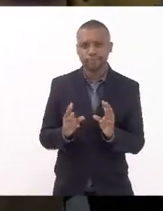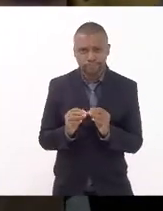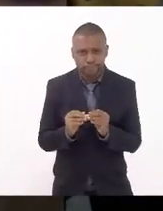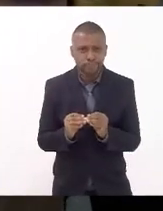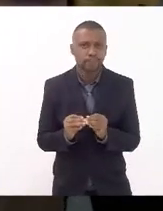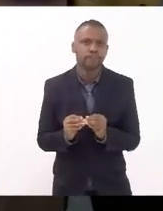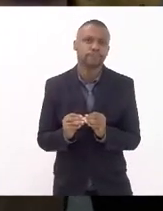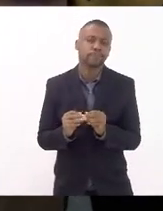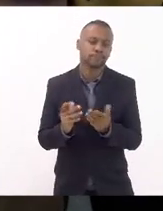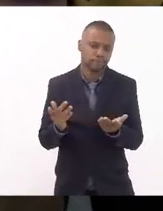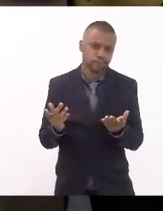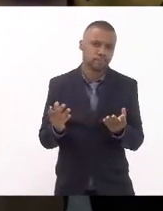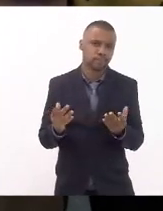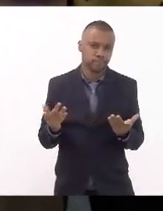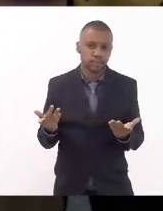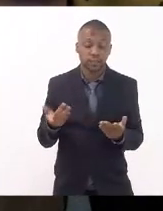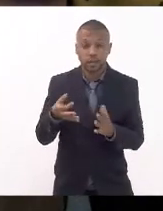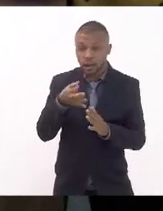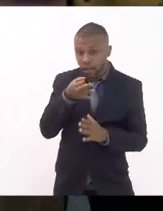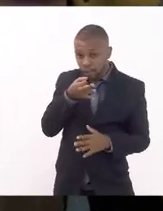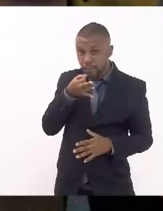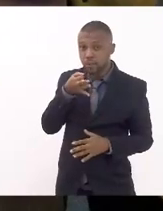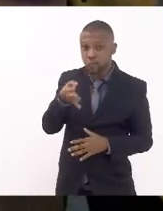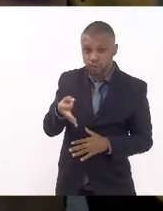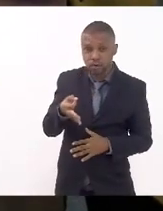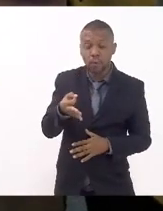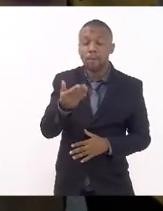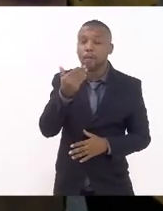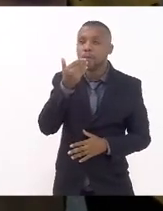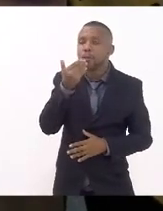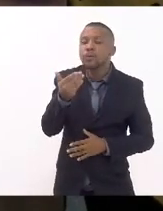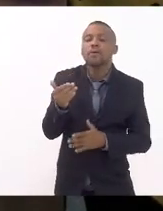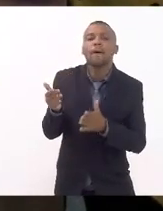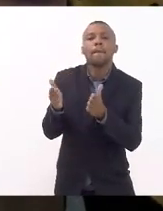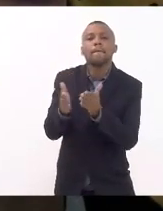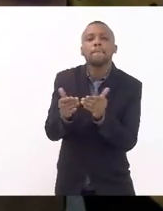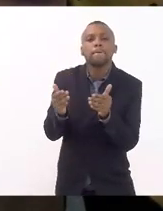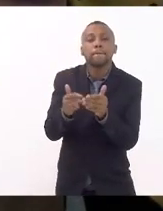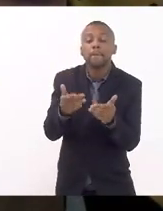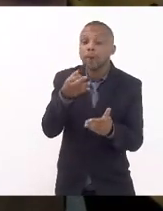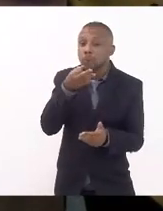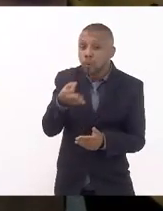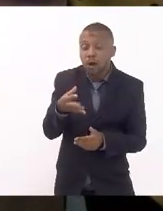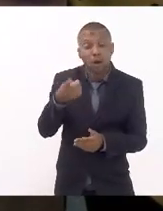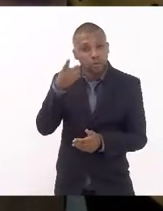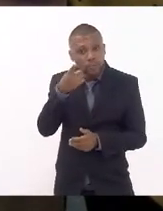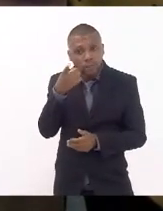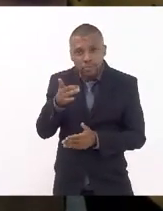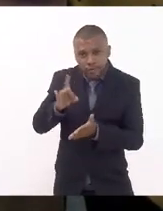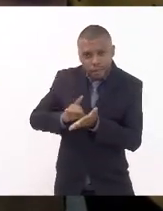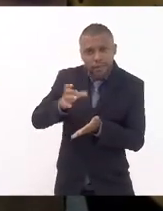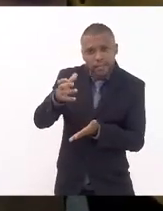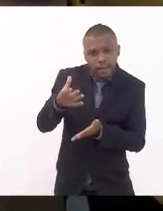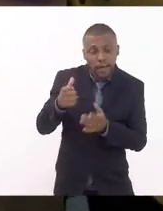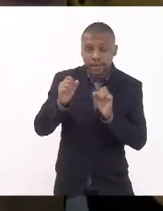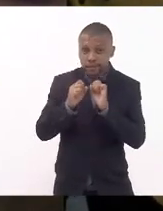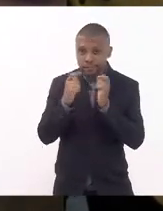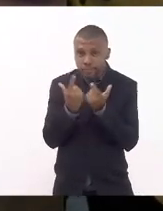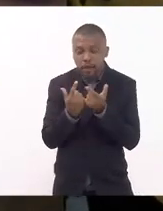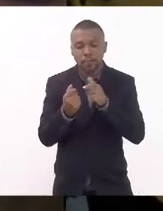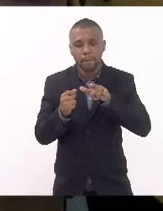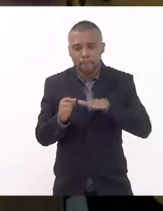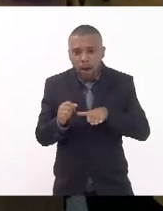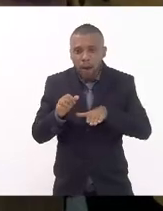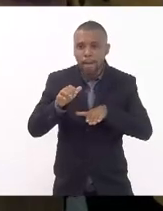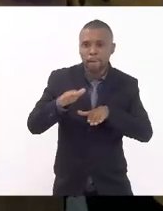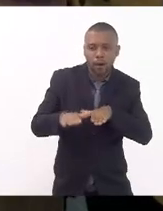né, a minha sugestão, o meu apelo, a minha posição para que os deputados que, de fato, querem que essa casa caminhe na questão